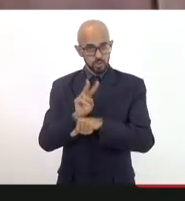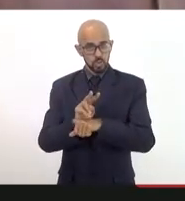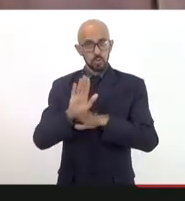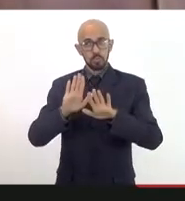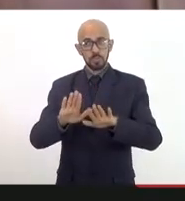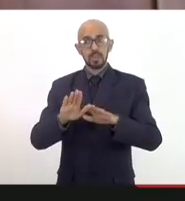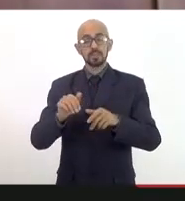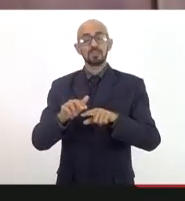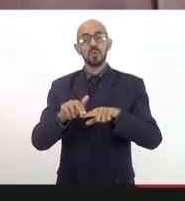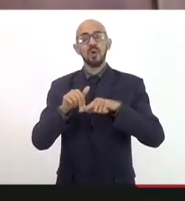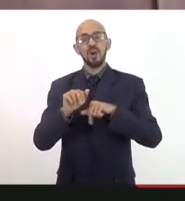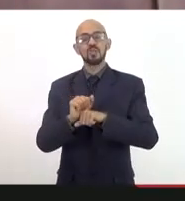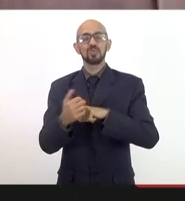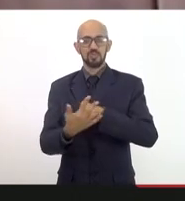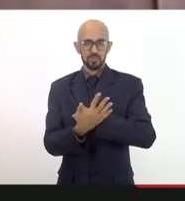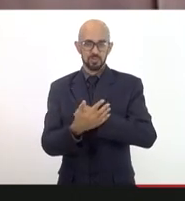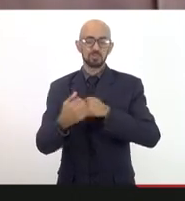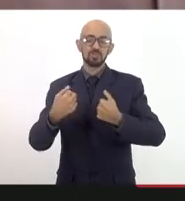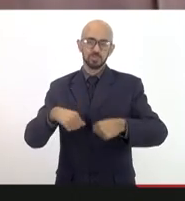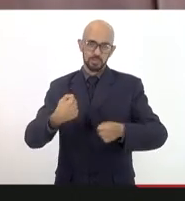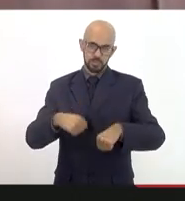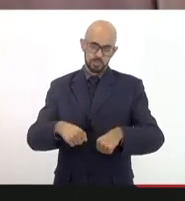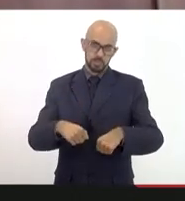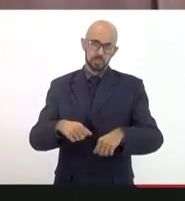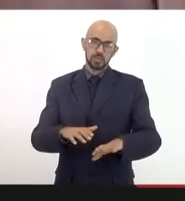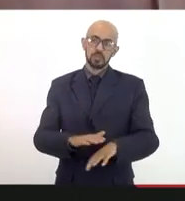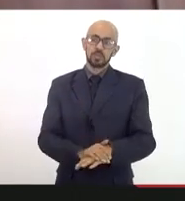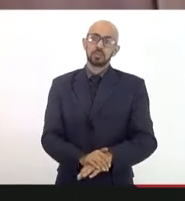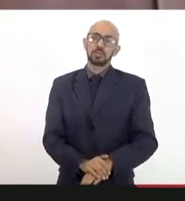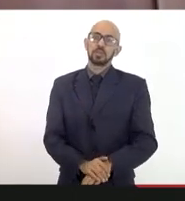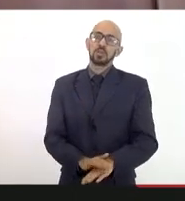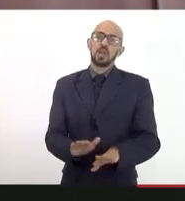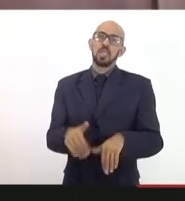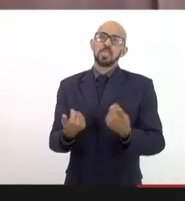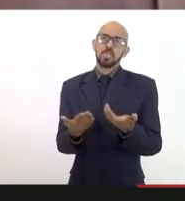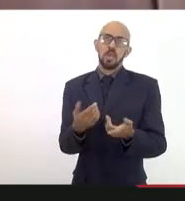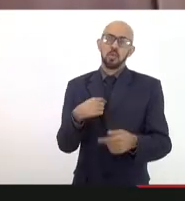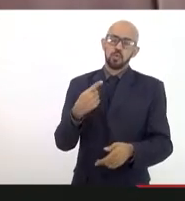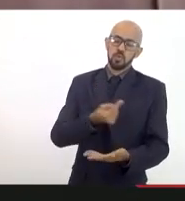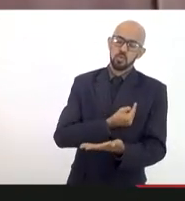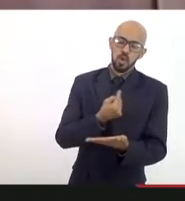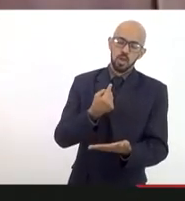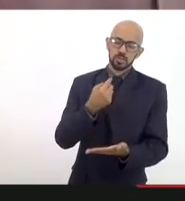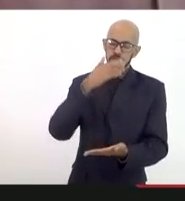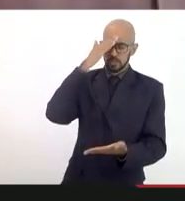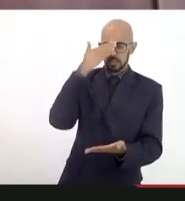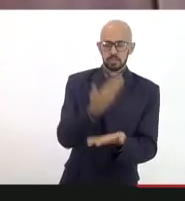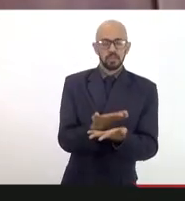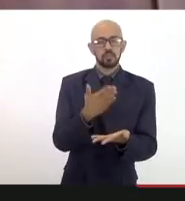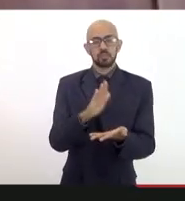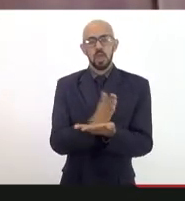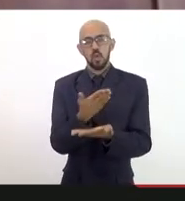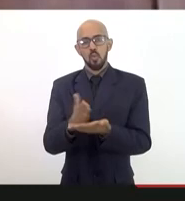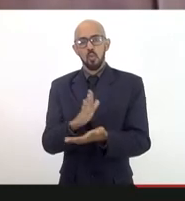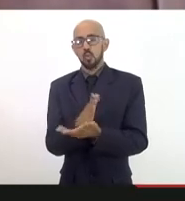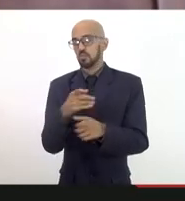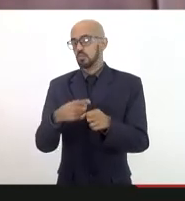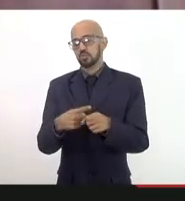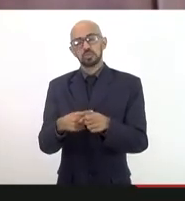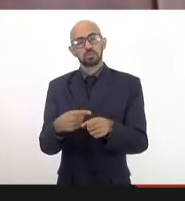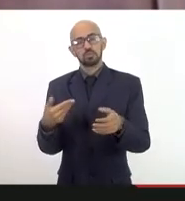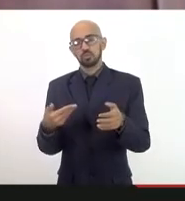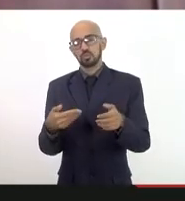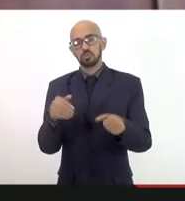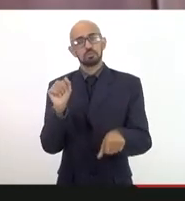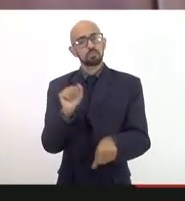para não se expor ao vírus, né? Então, a gente acredita que isso, alguns municípios até hoje não fazem